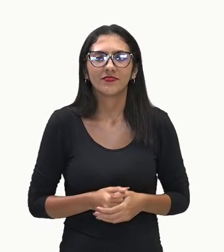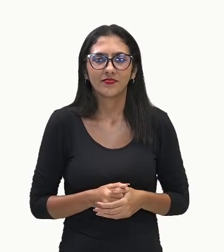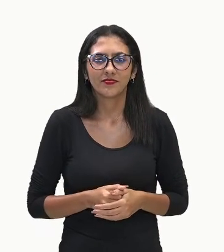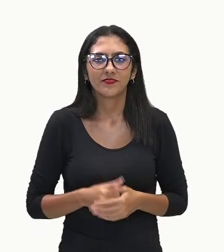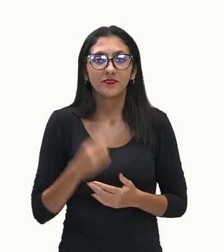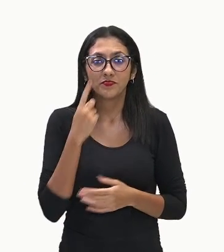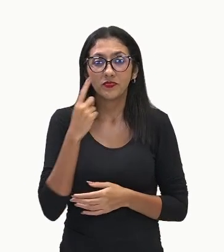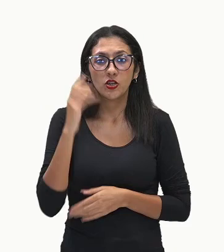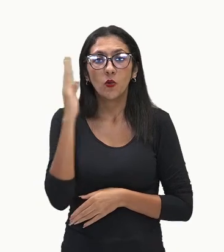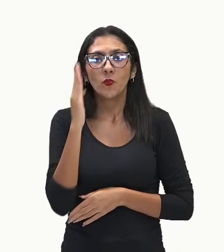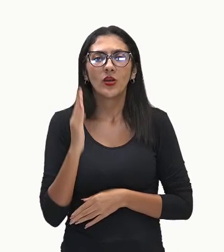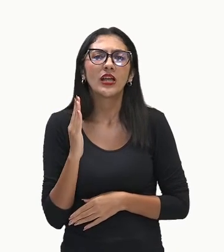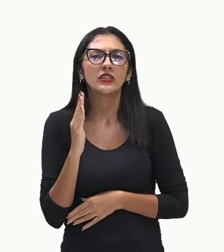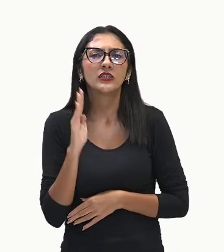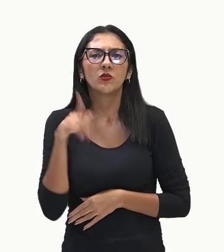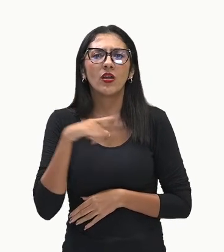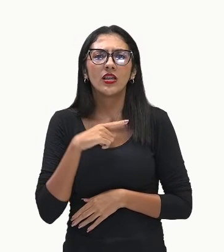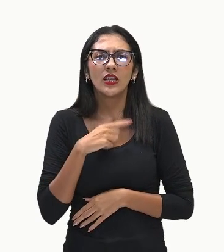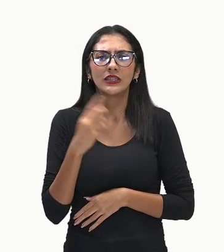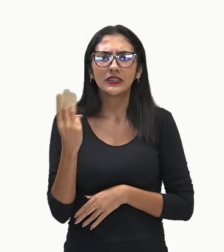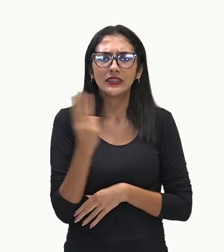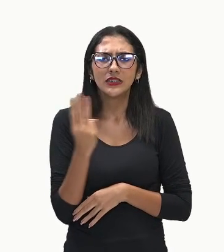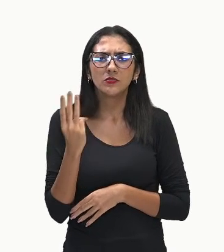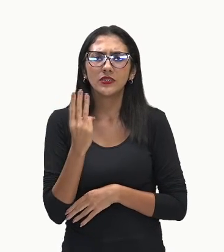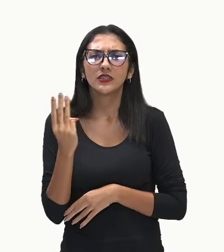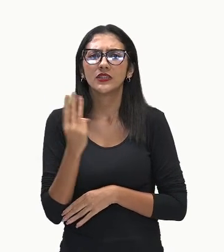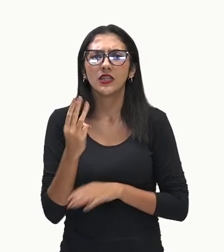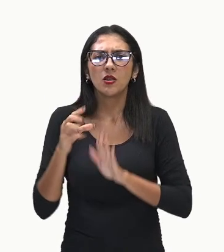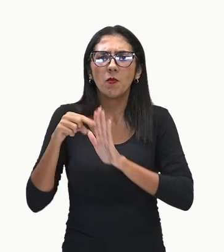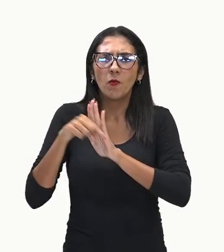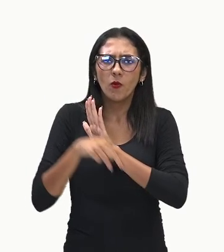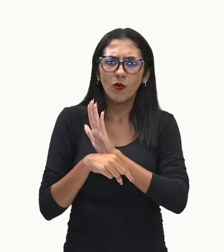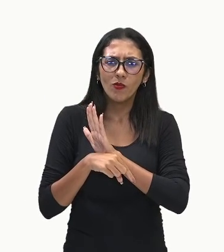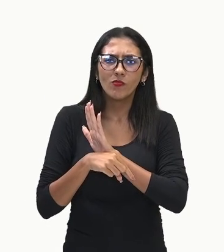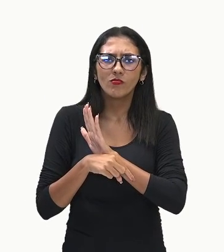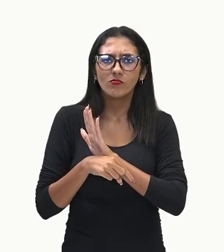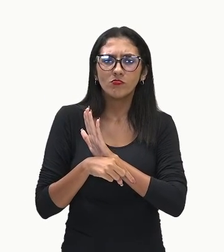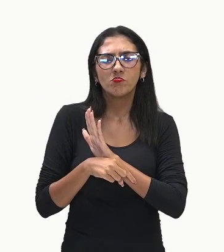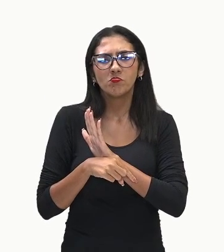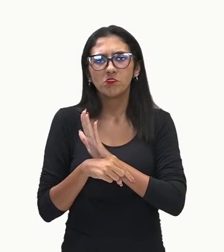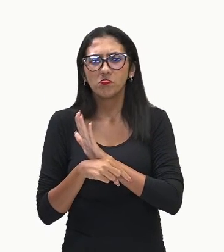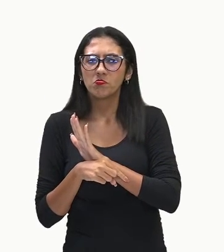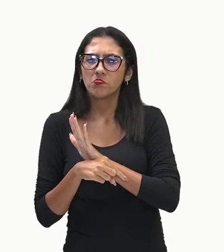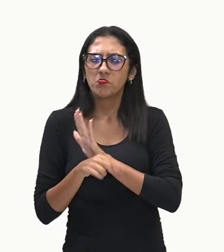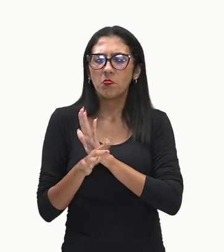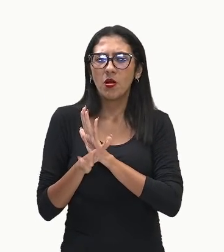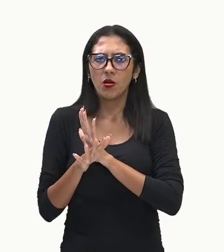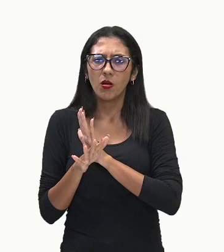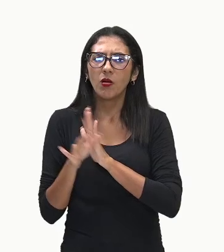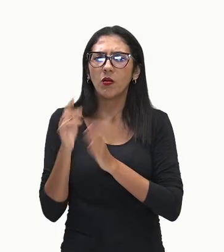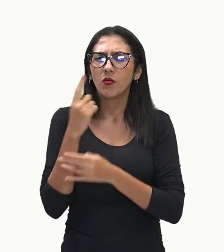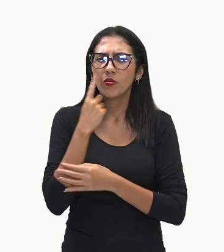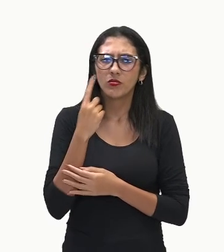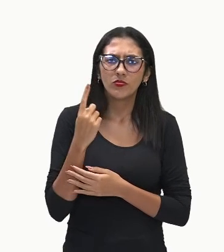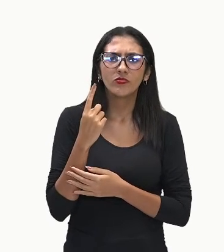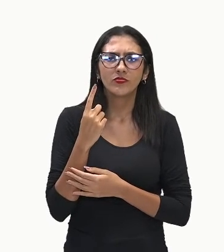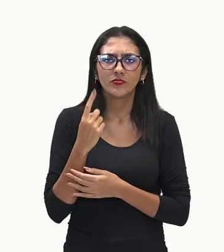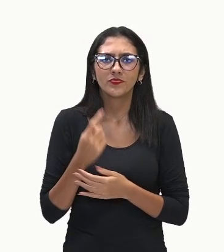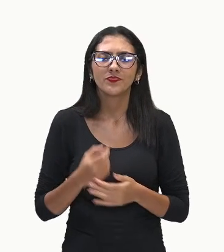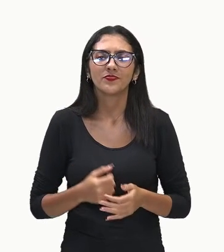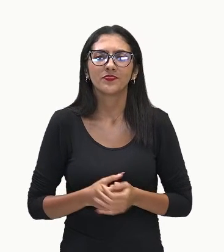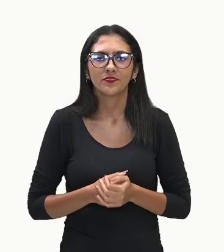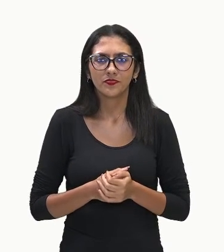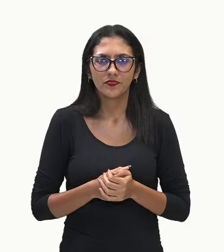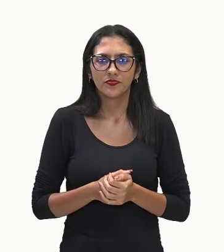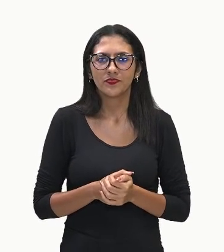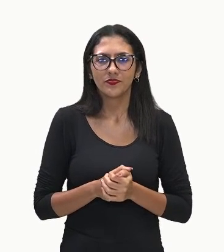ocupa a 33ª posição. Bate, né? Mas, porém, todavia, contudo, o gráfico